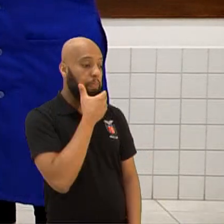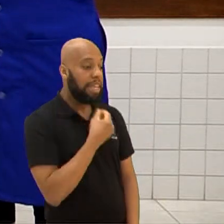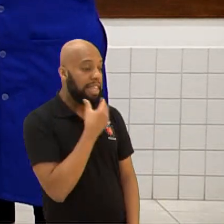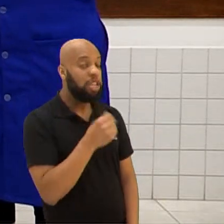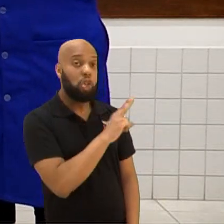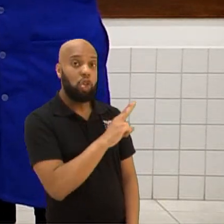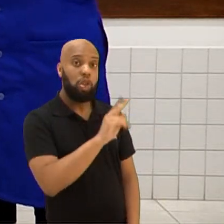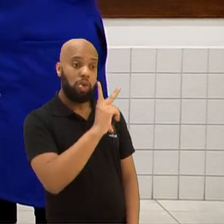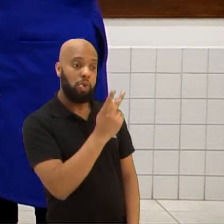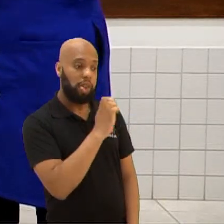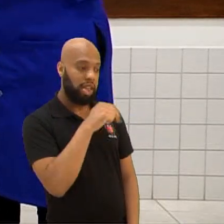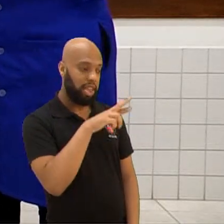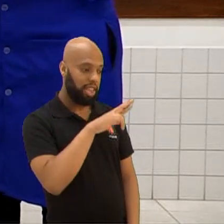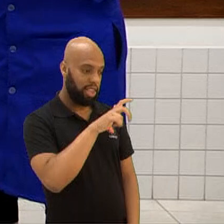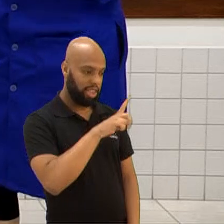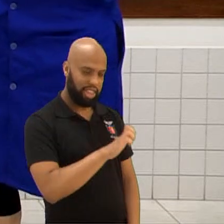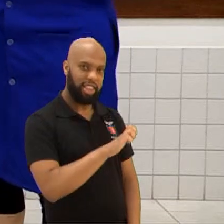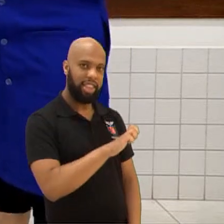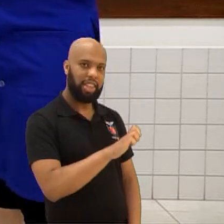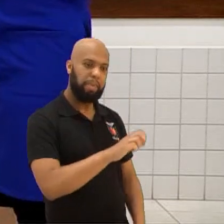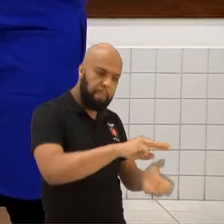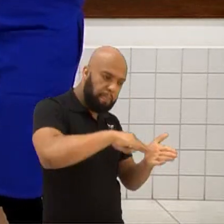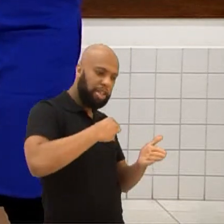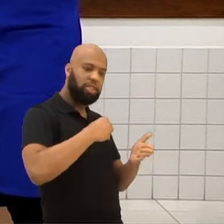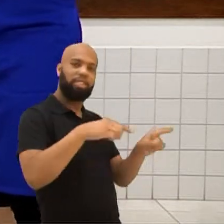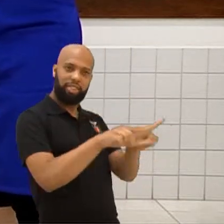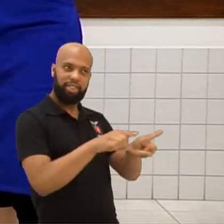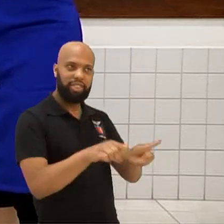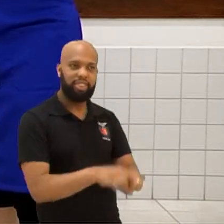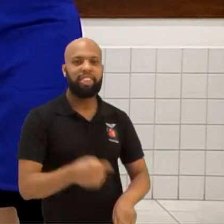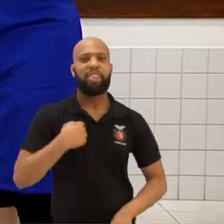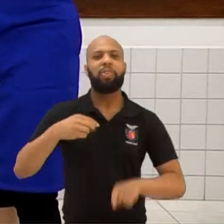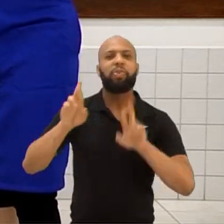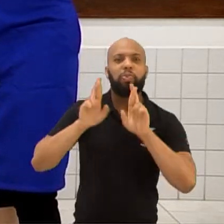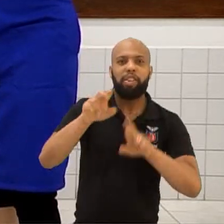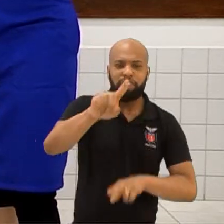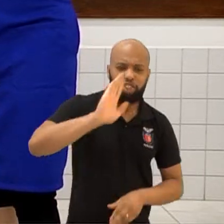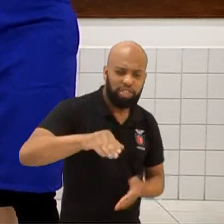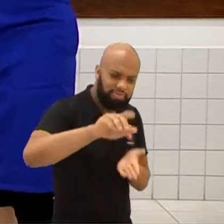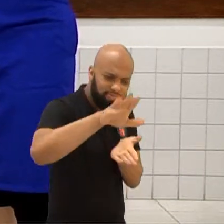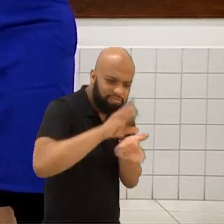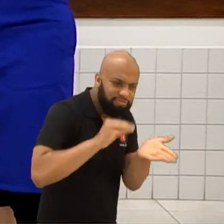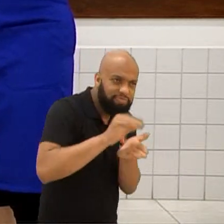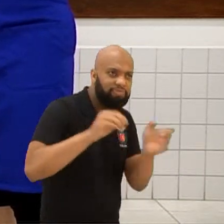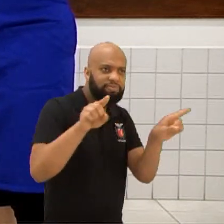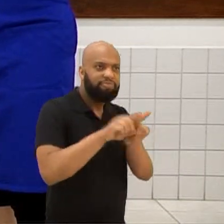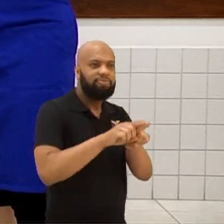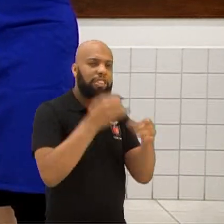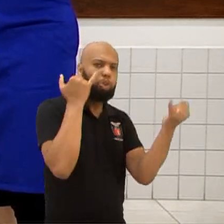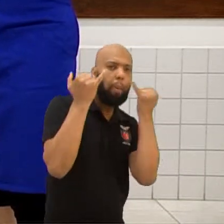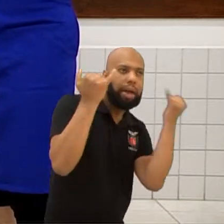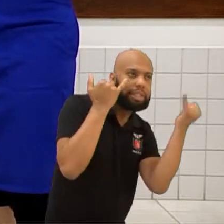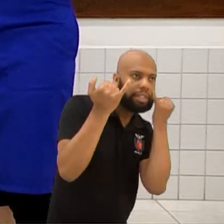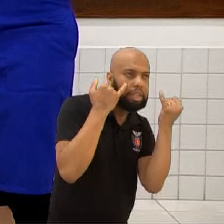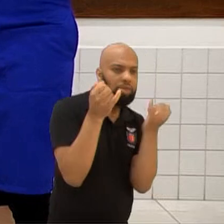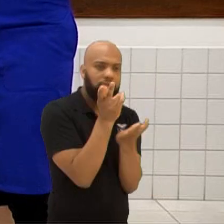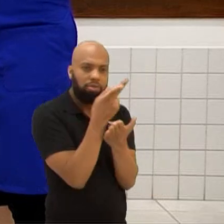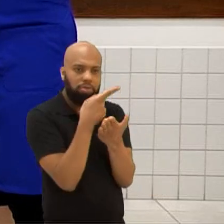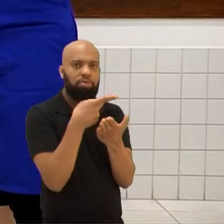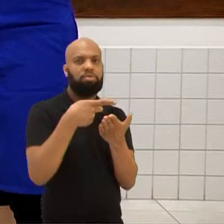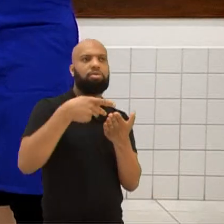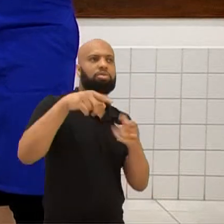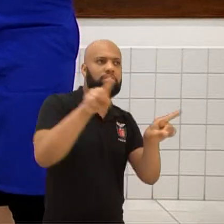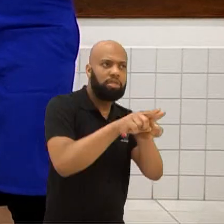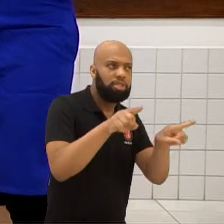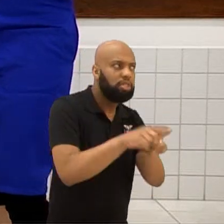né? Que bacana. Então aqui, ó, espero que vocês já tenham anotado aí feito o esboço do seu